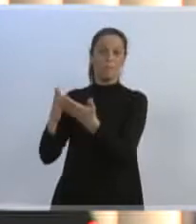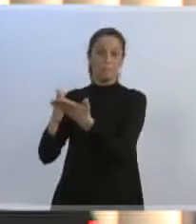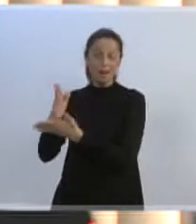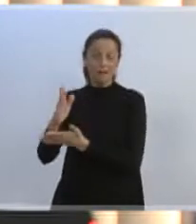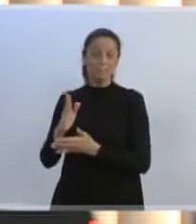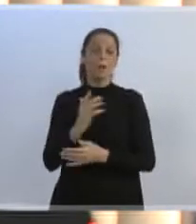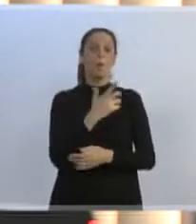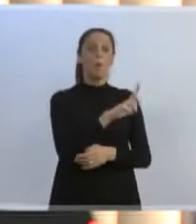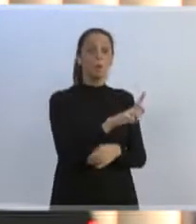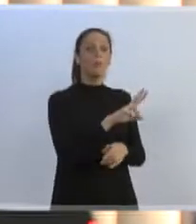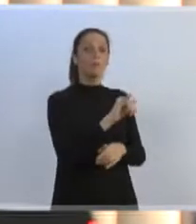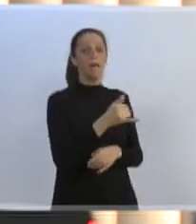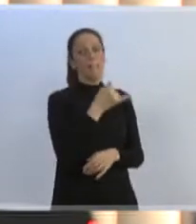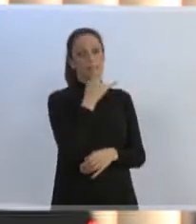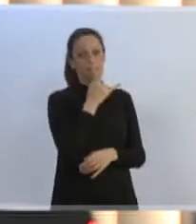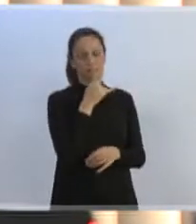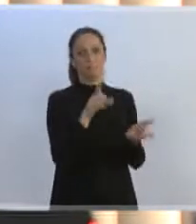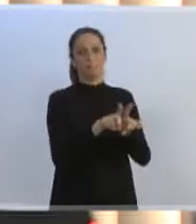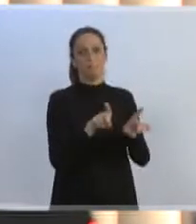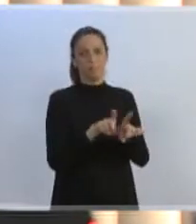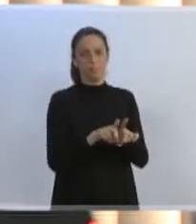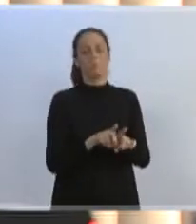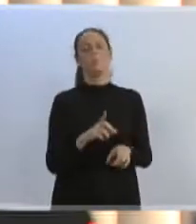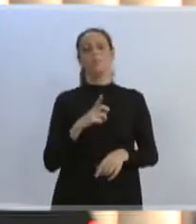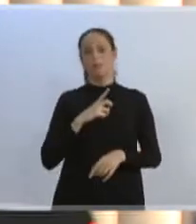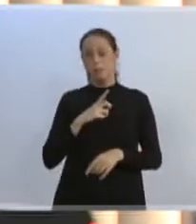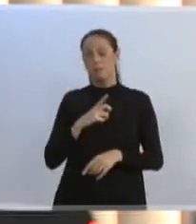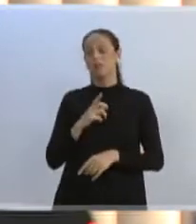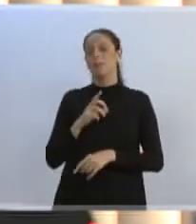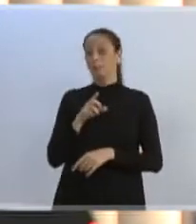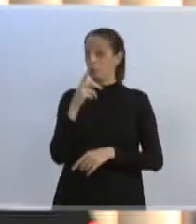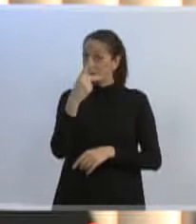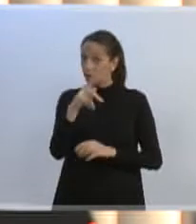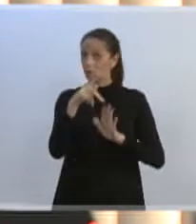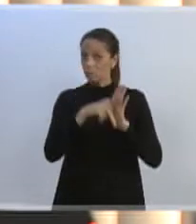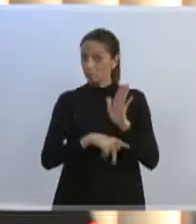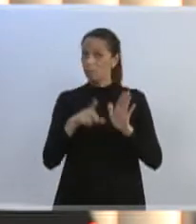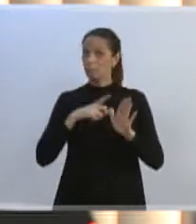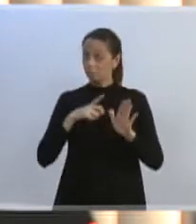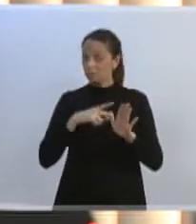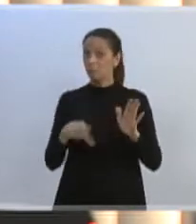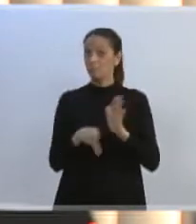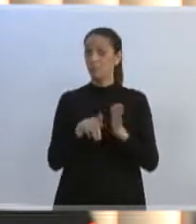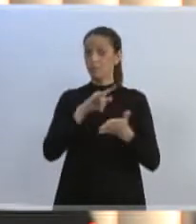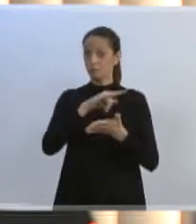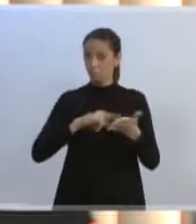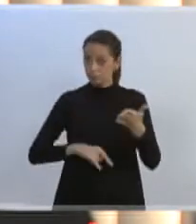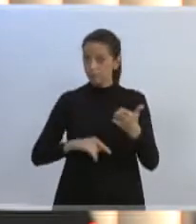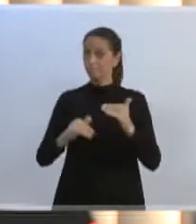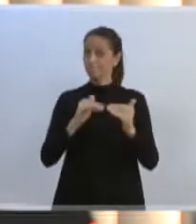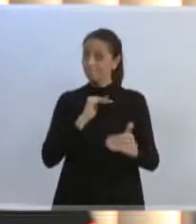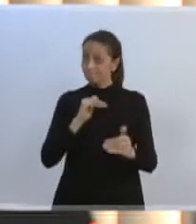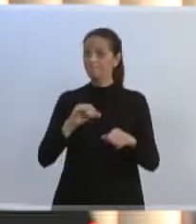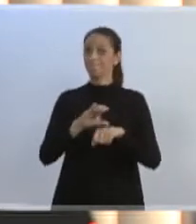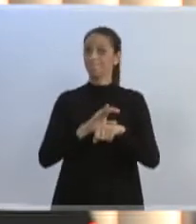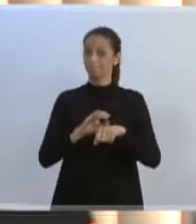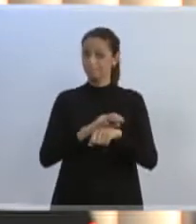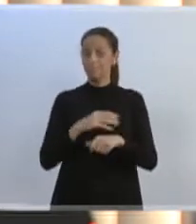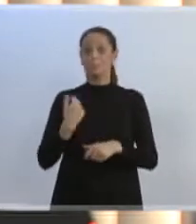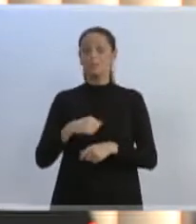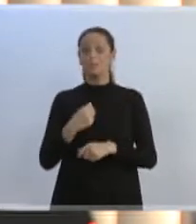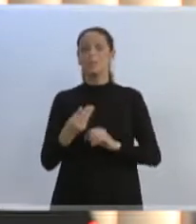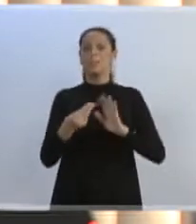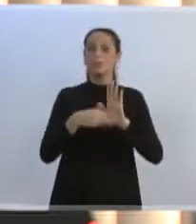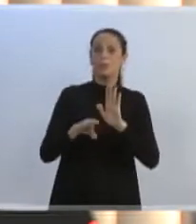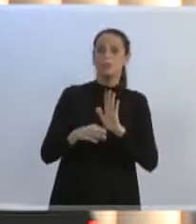considerando o vereador Almir Vieira, que levou um parecer sim jurídico da questão inconstitucional, e que já conversei com o vereador, inclusive, que o caminho é através de indicação de